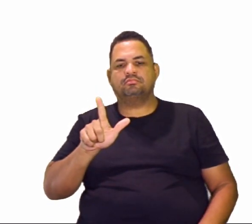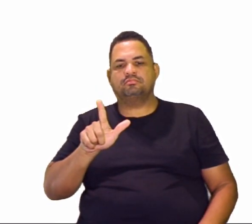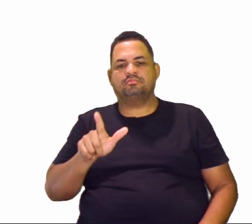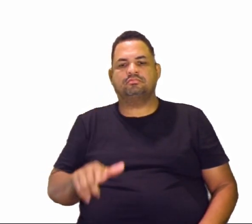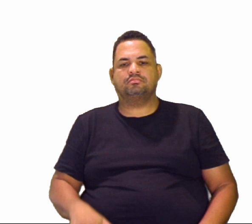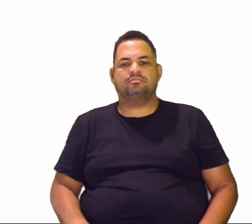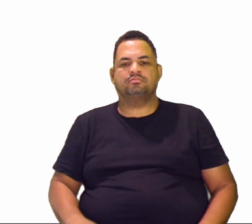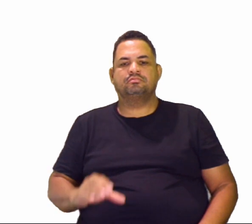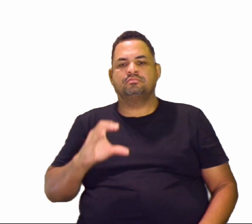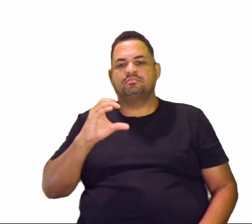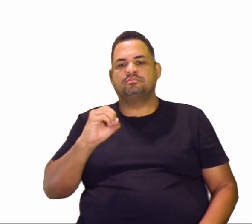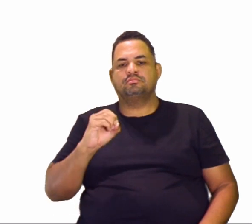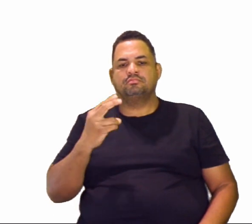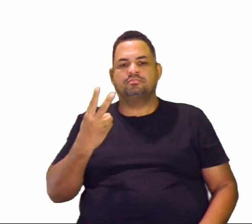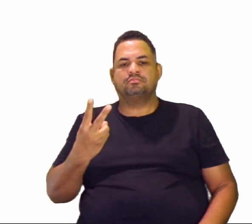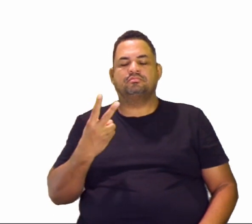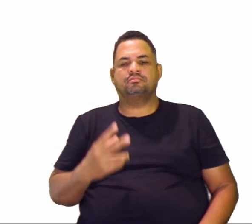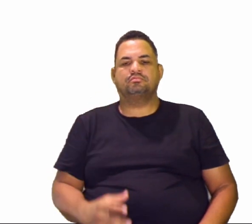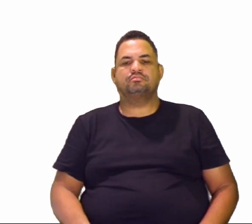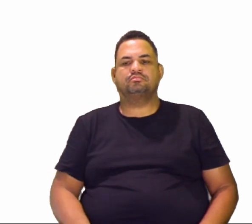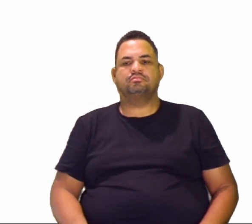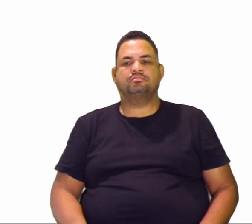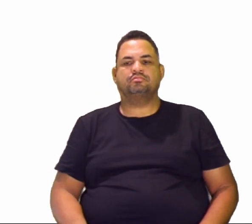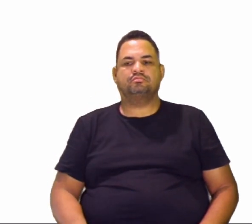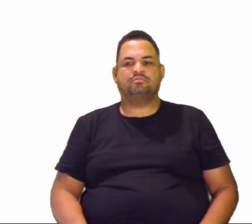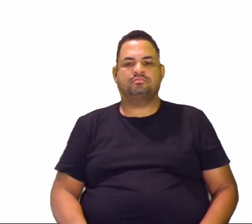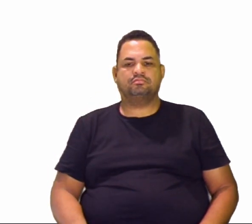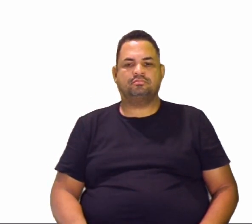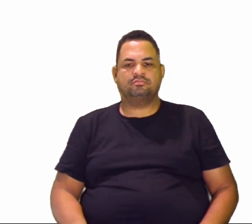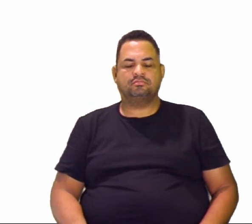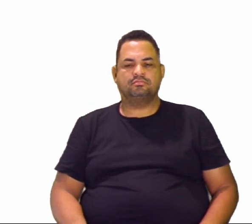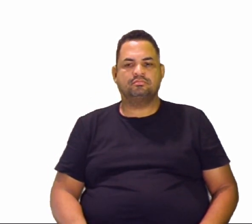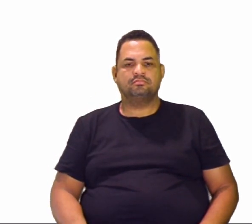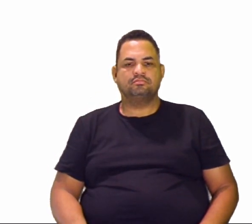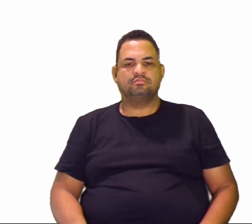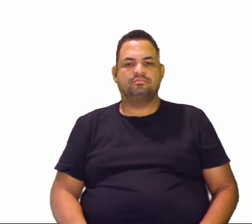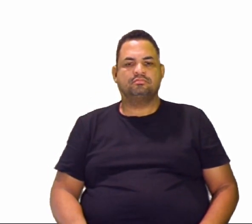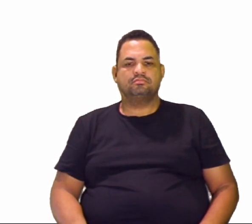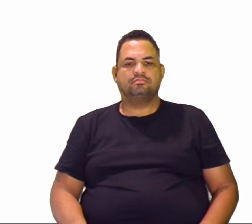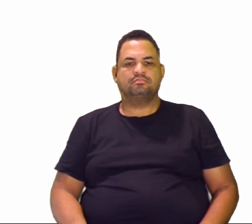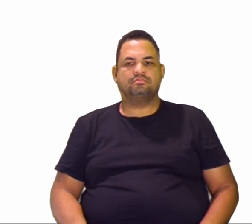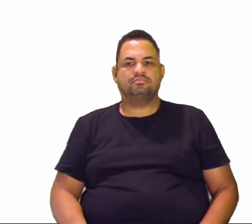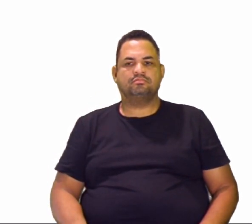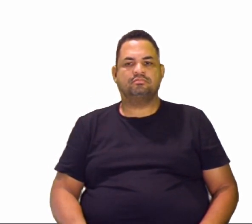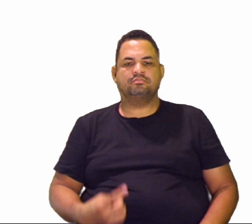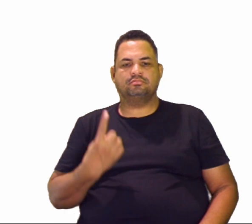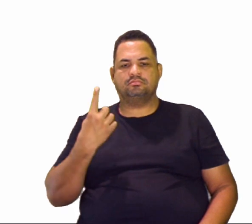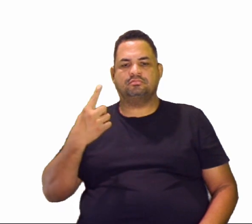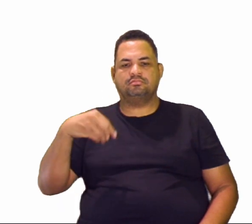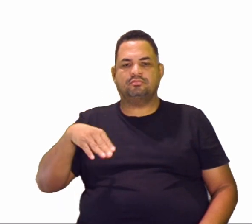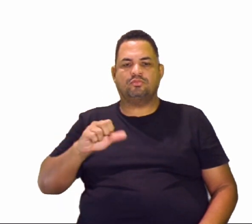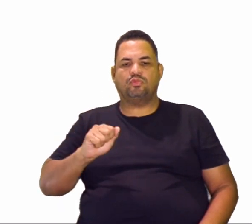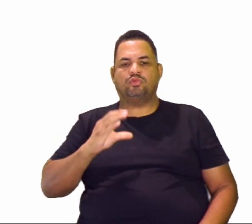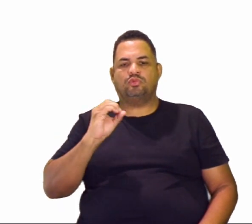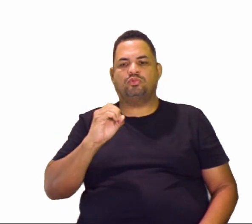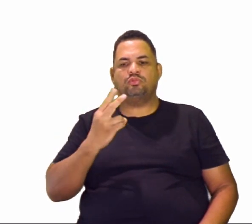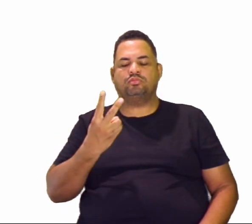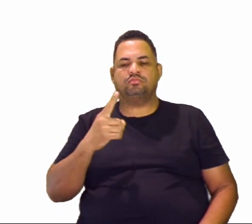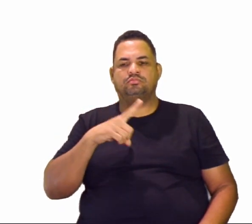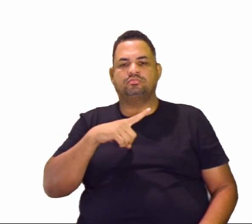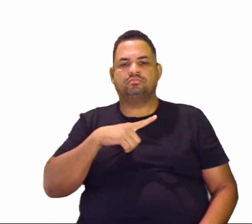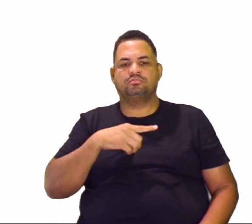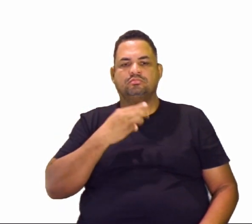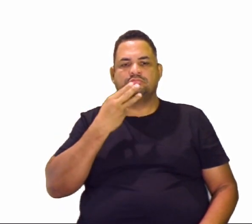33,6 litros de oxigênio. Ou melhor dizendo, um mol de O2 que